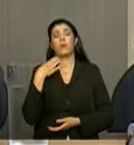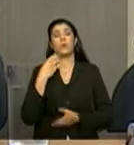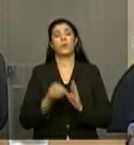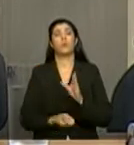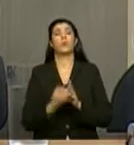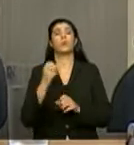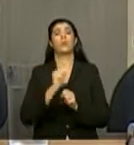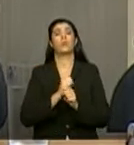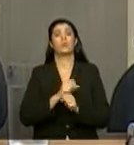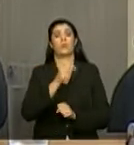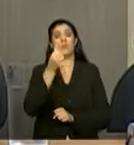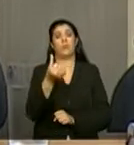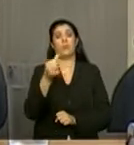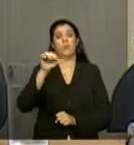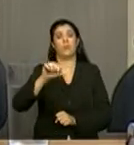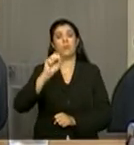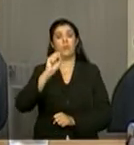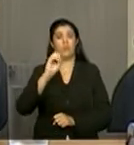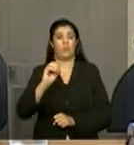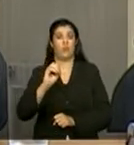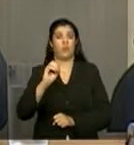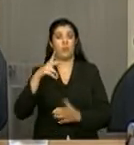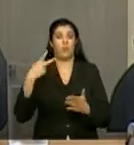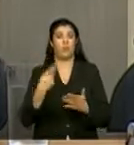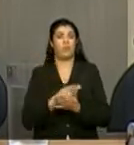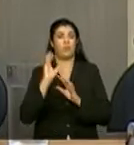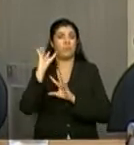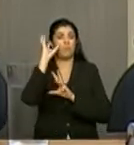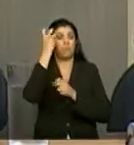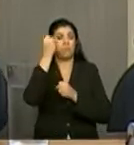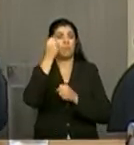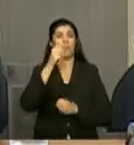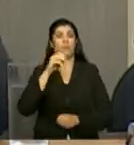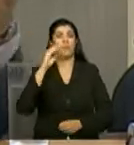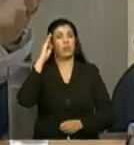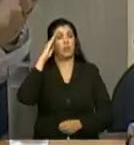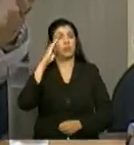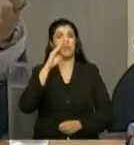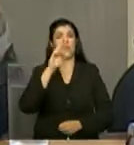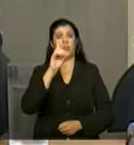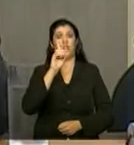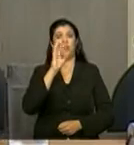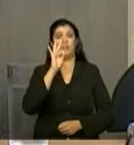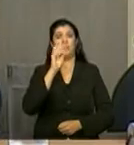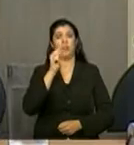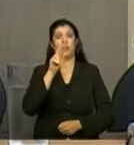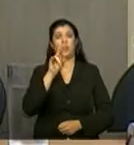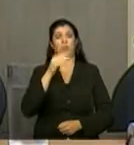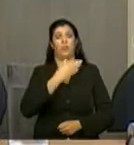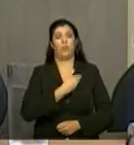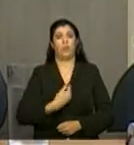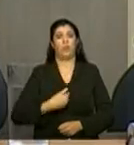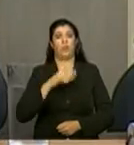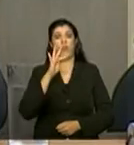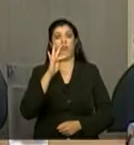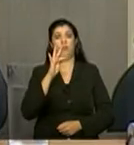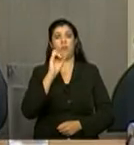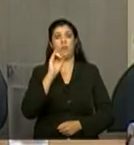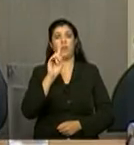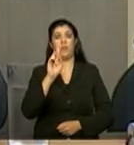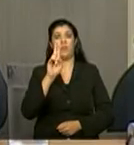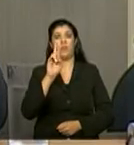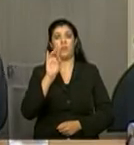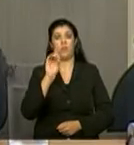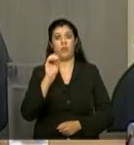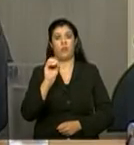em 1980 em plena ditadura ainda o governo figueiredo então desde aquele momento se